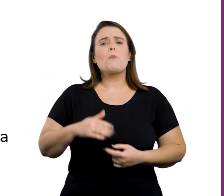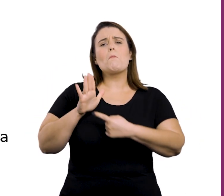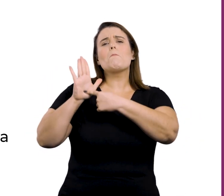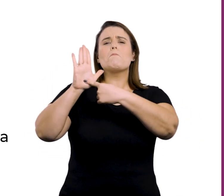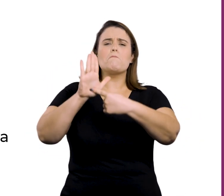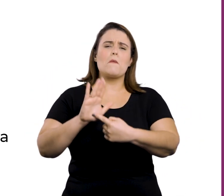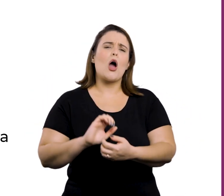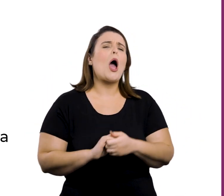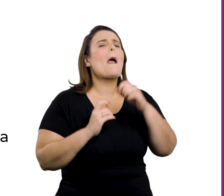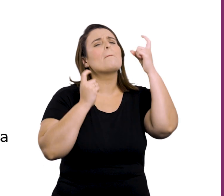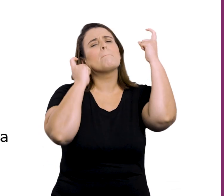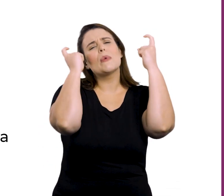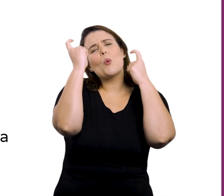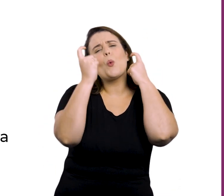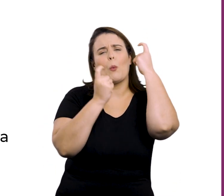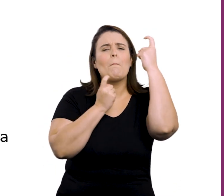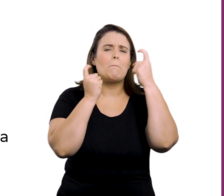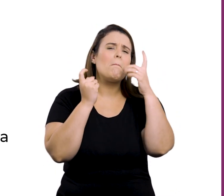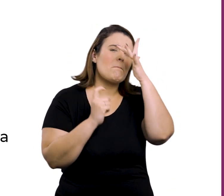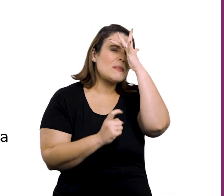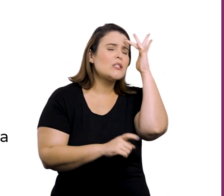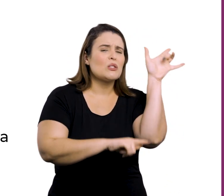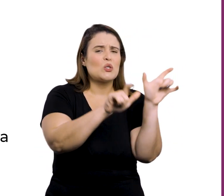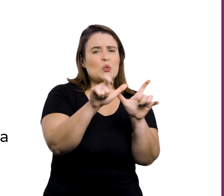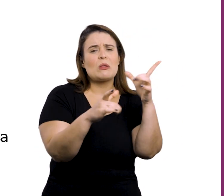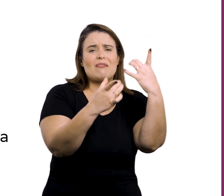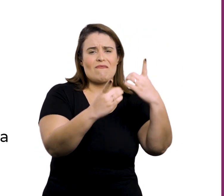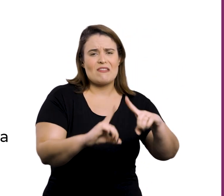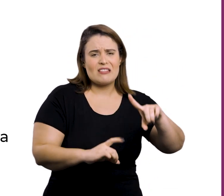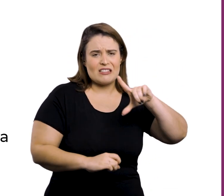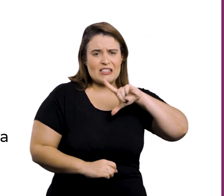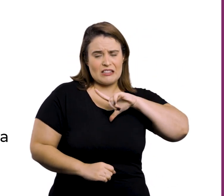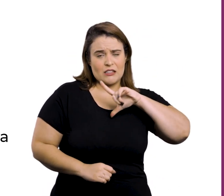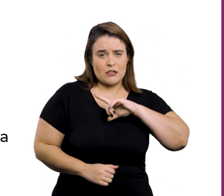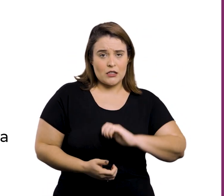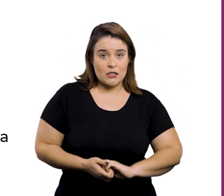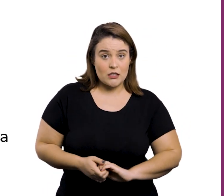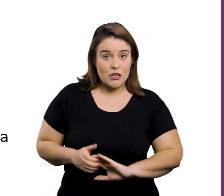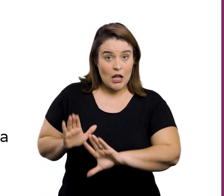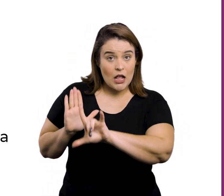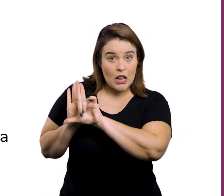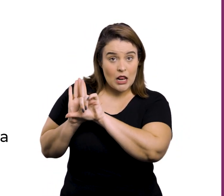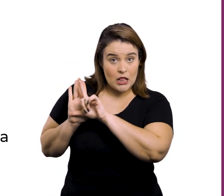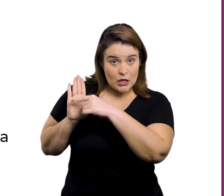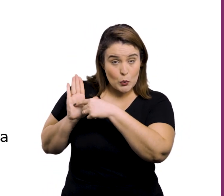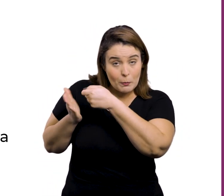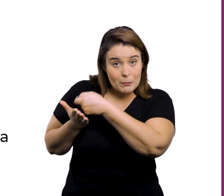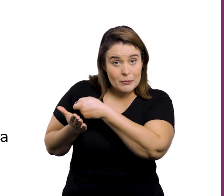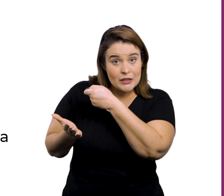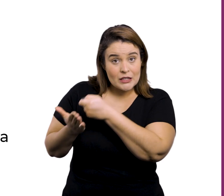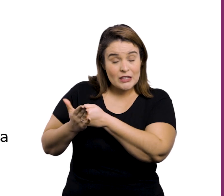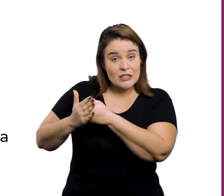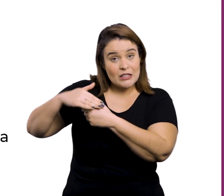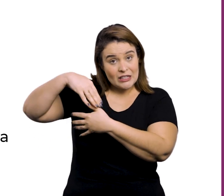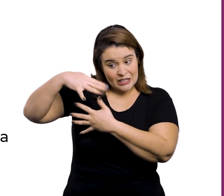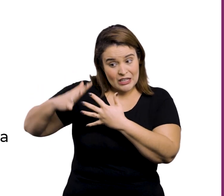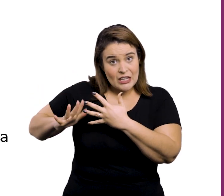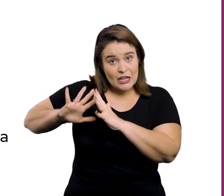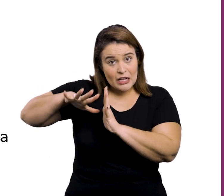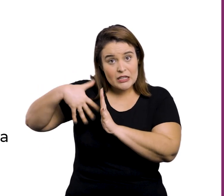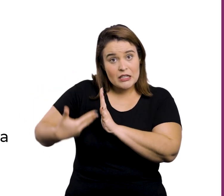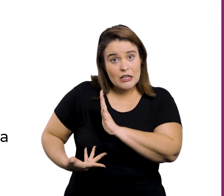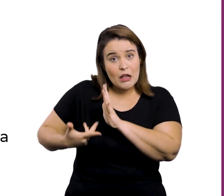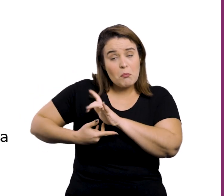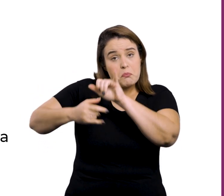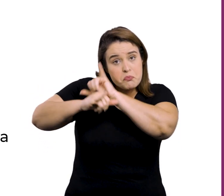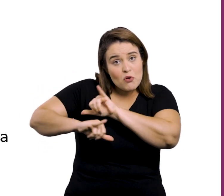transmitir uma ideia de preocupação com pessoas com deficiência, simplesmente por aplicar a lei que obriga a língua brasileira de